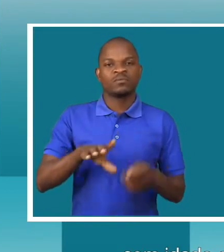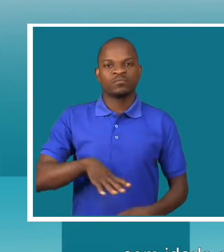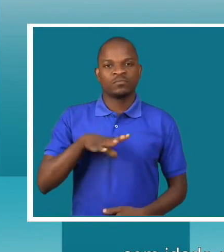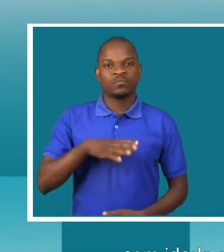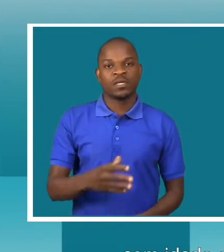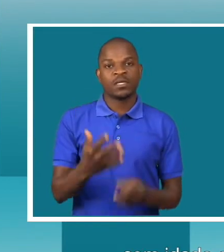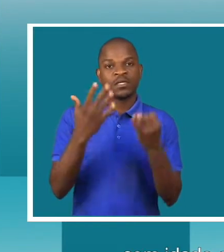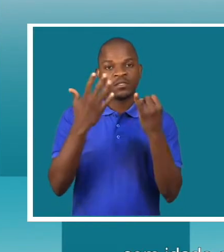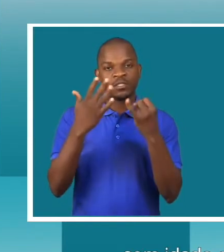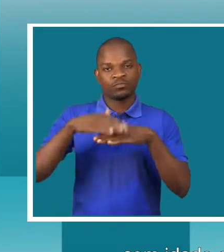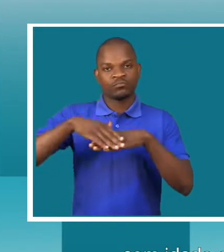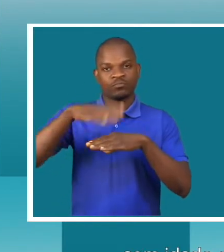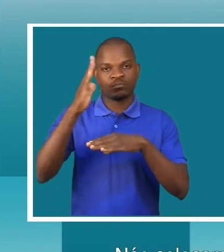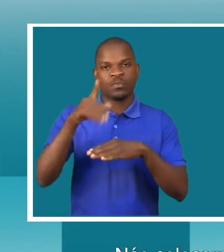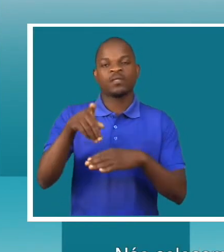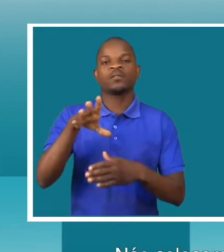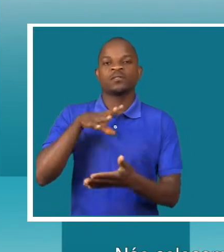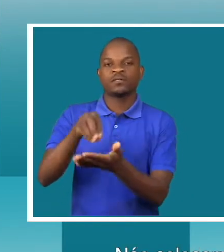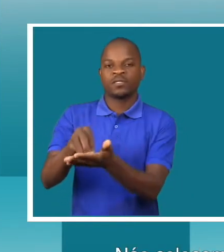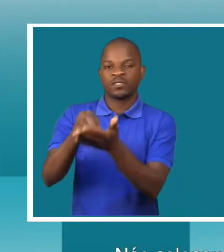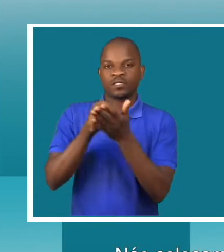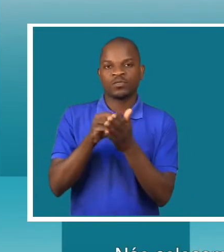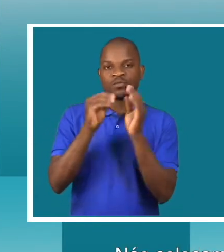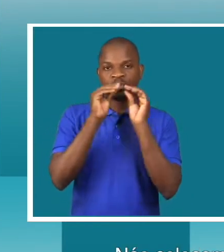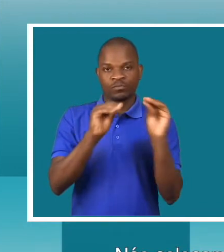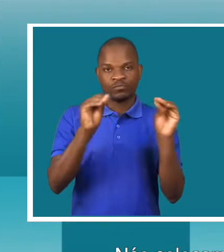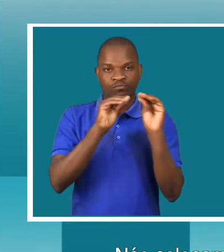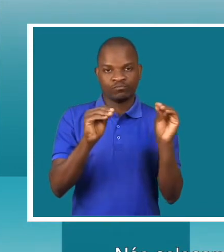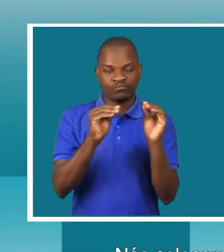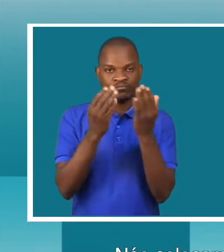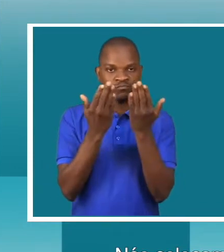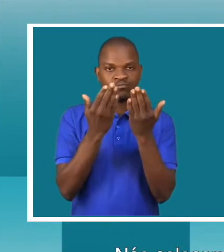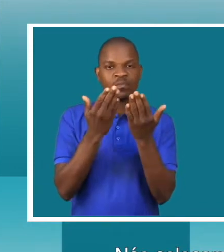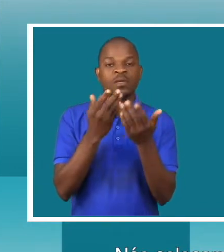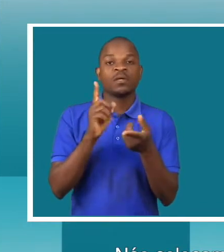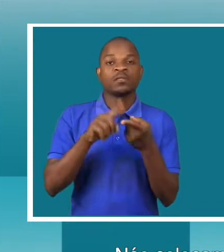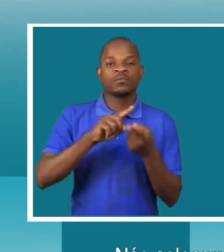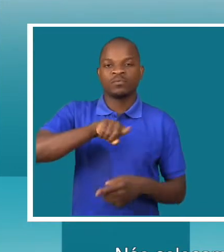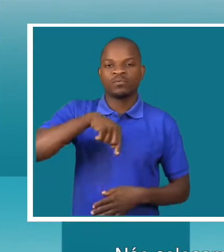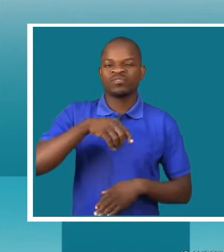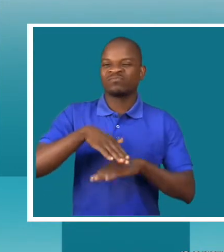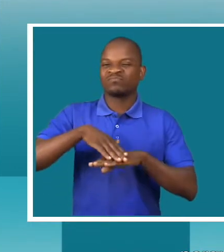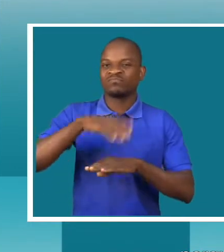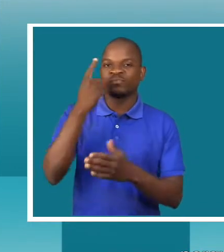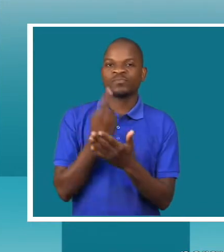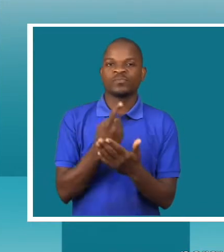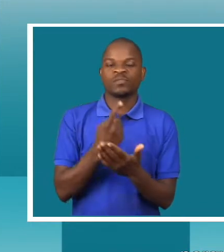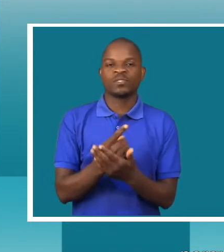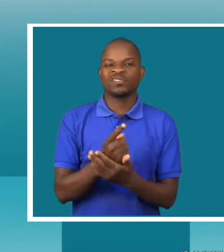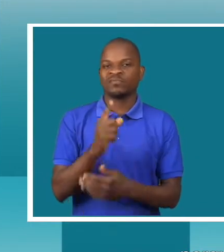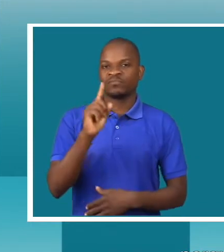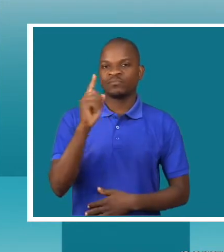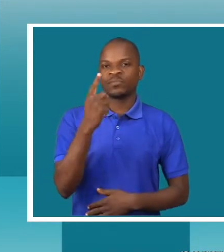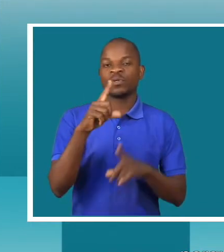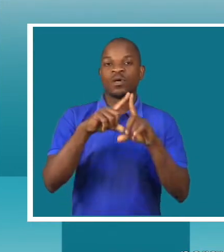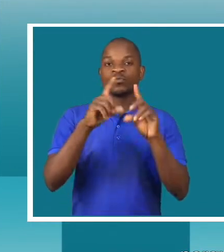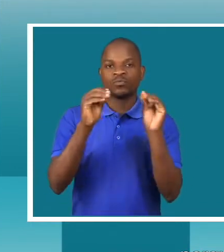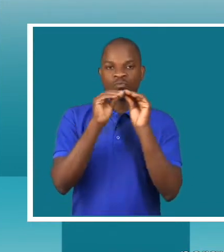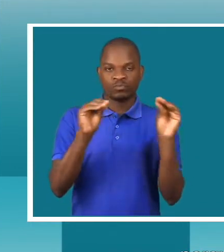tem acesso à educação. Portanto, nós colocamos a educação como prioridade número um. Porque acreditamos que uma